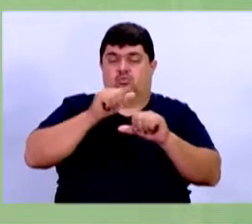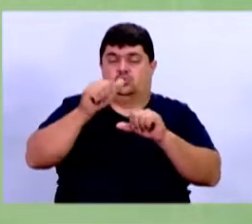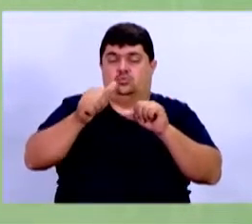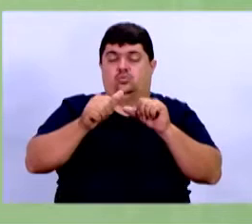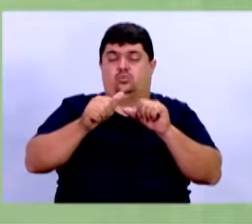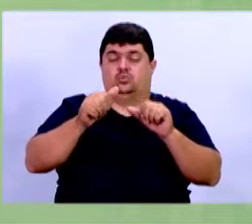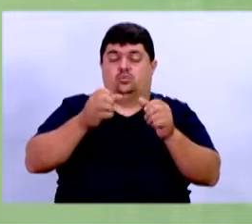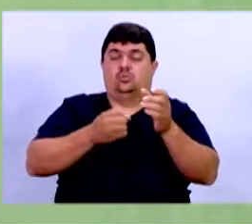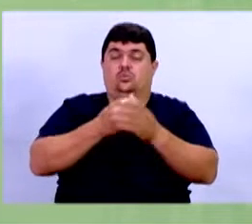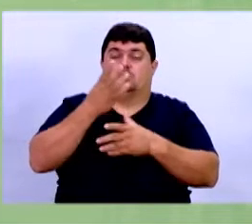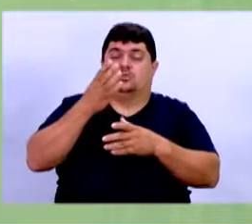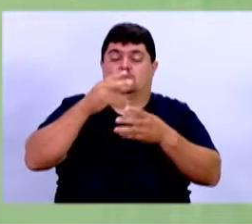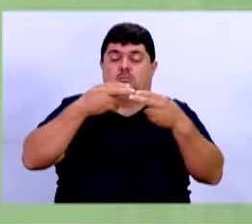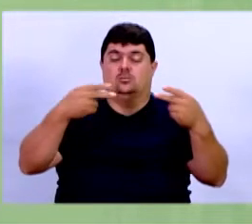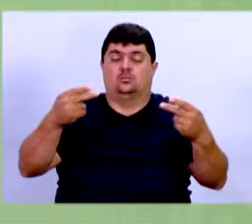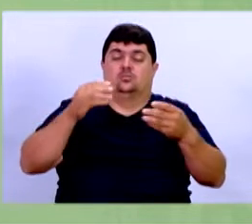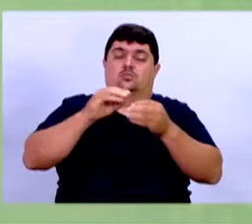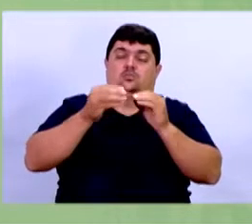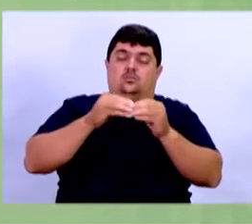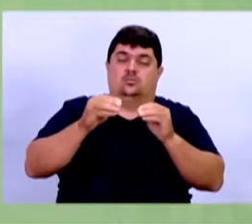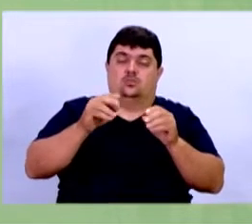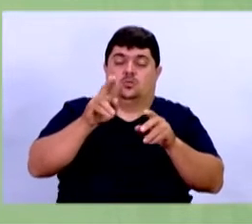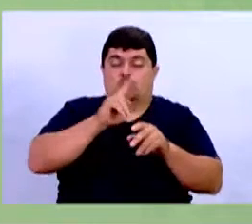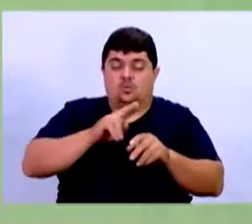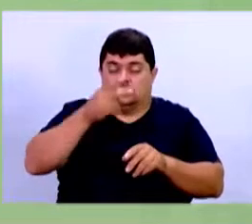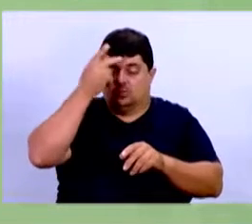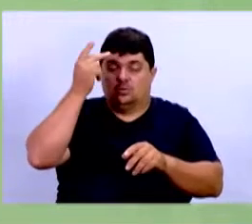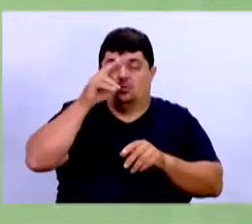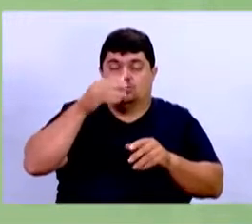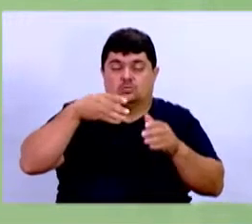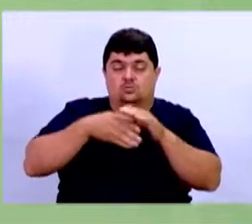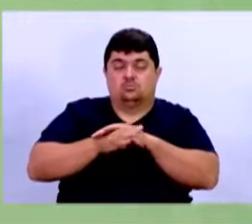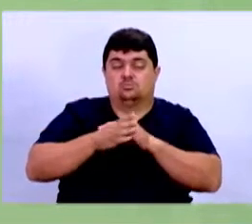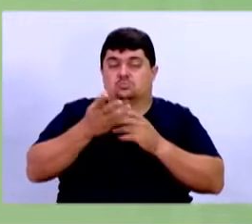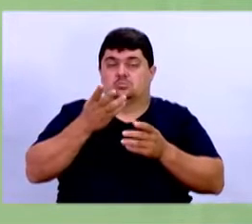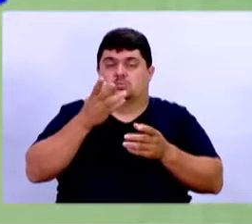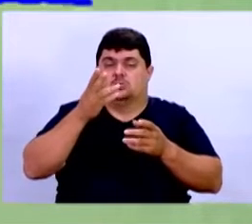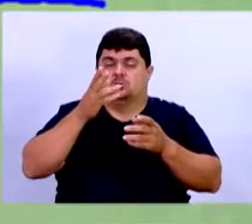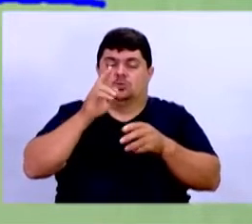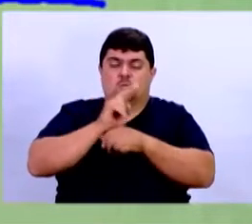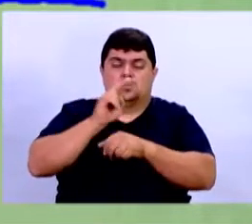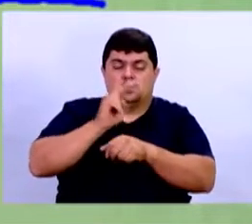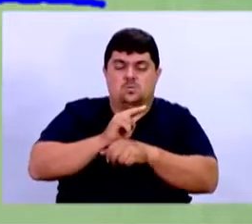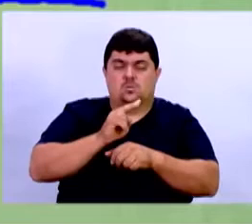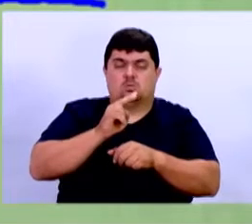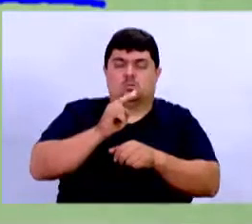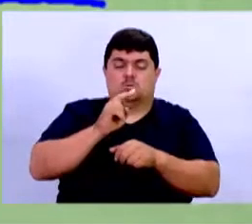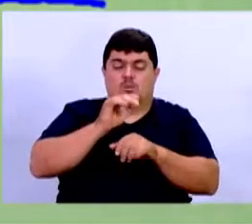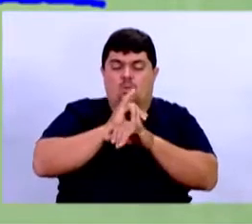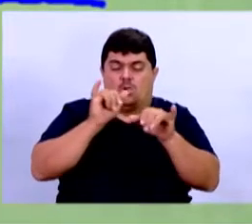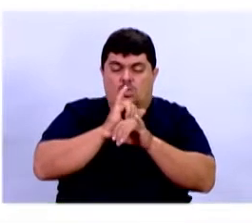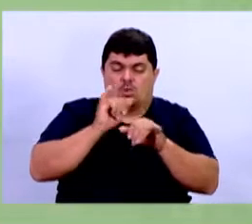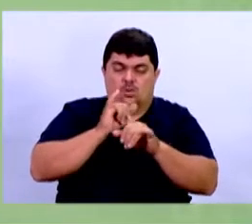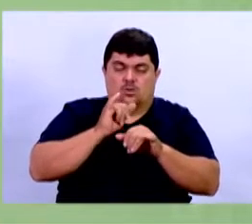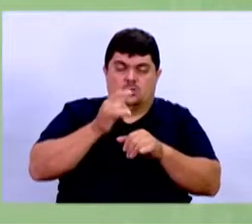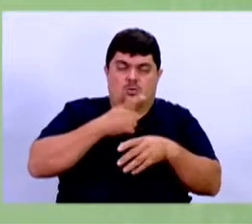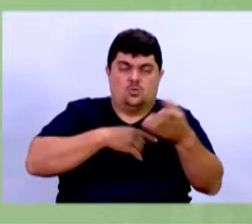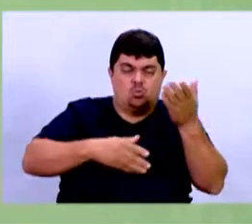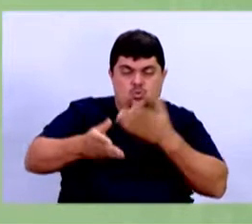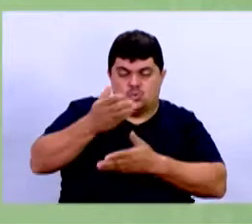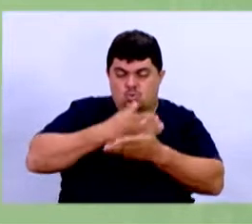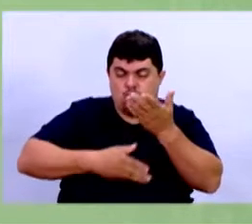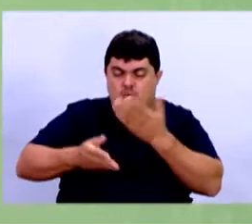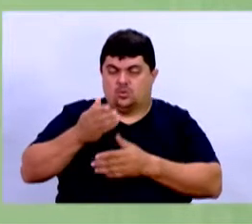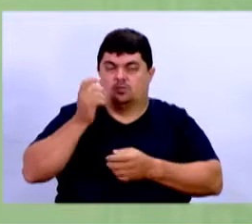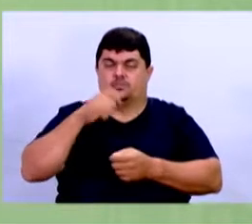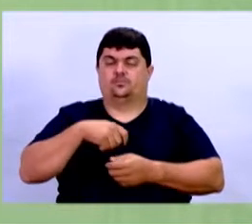criar objetos no banco de dados, gerenciar o usuário, consultar informações e controlar transações, que a gente vai aprender na prática esses